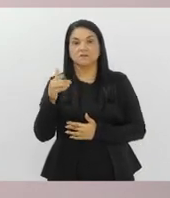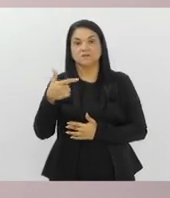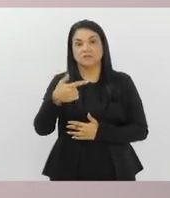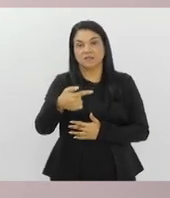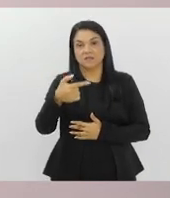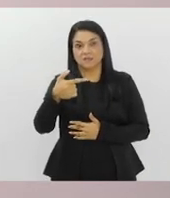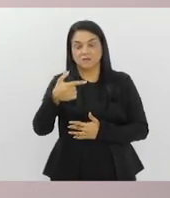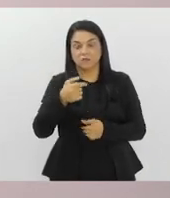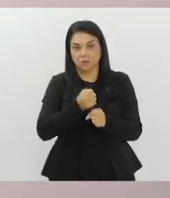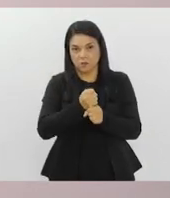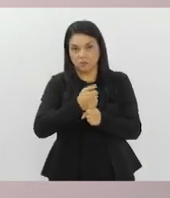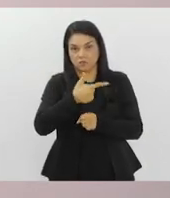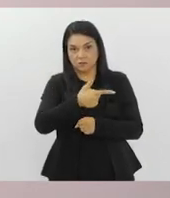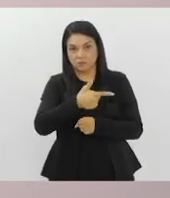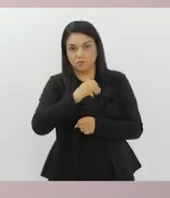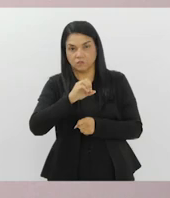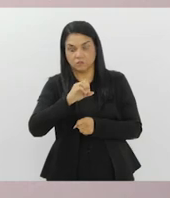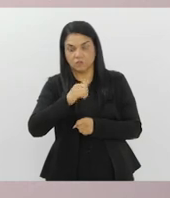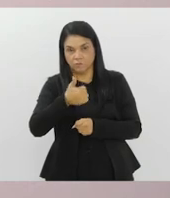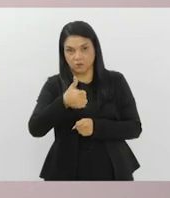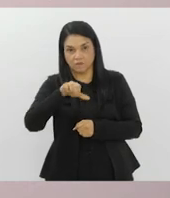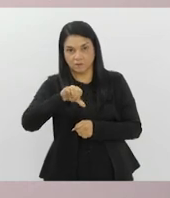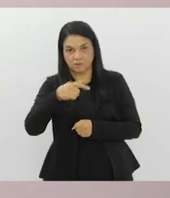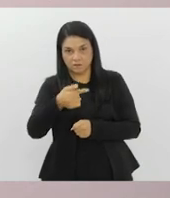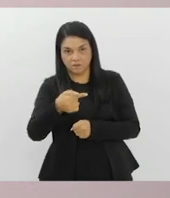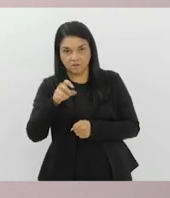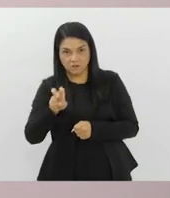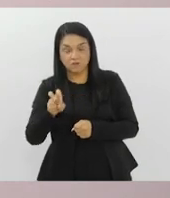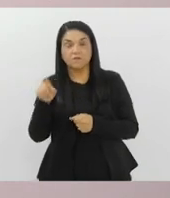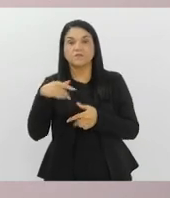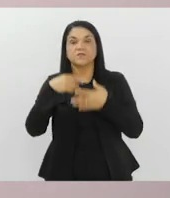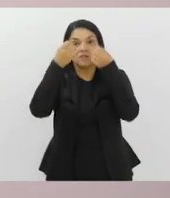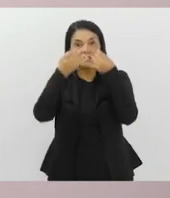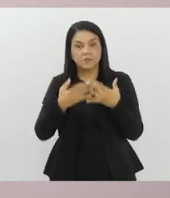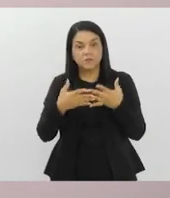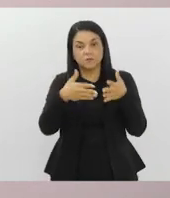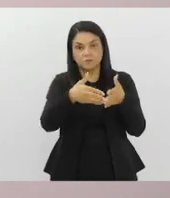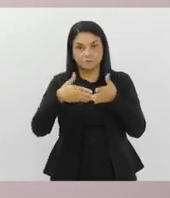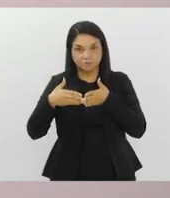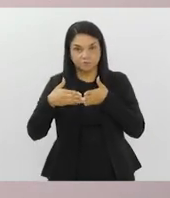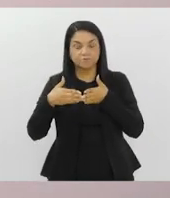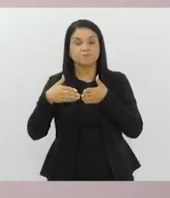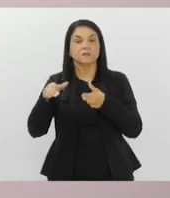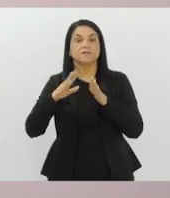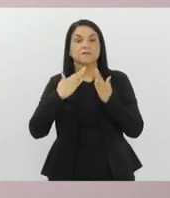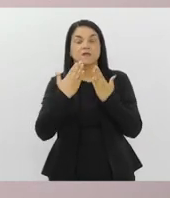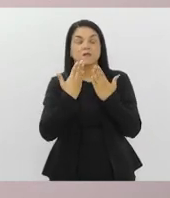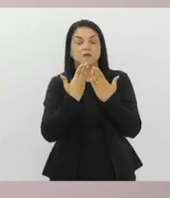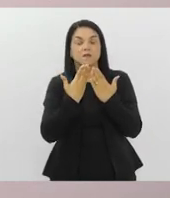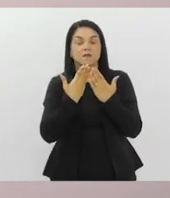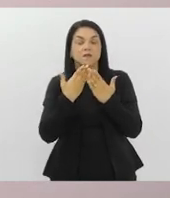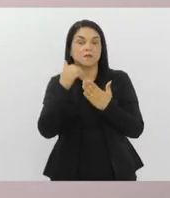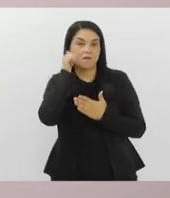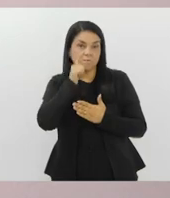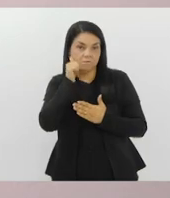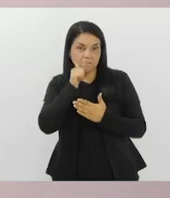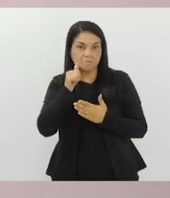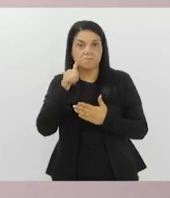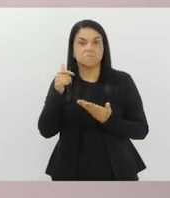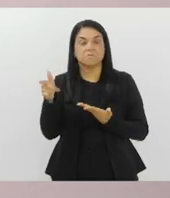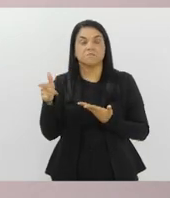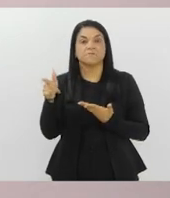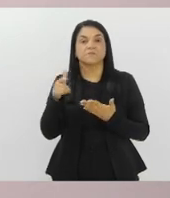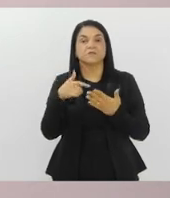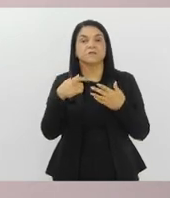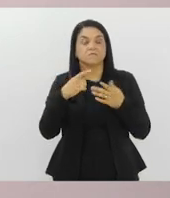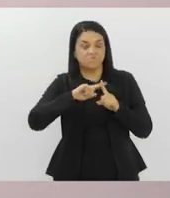do afastamento, do auxílio domiciliar dessa estudante. Uma estudante que engravida e que ela precisa se